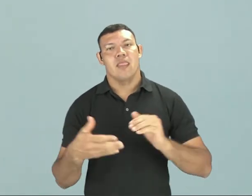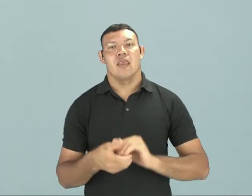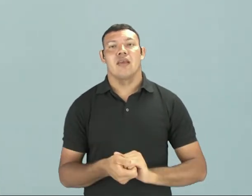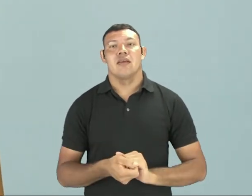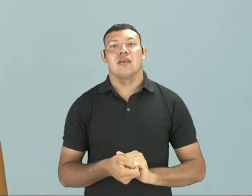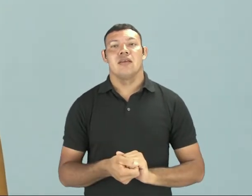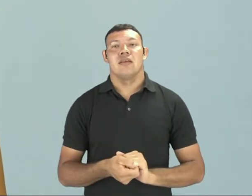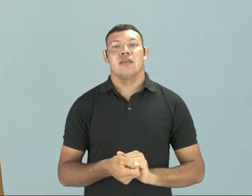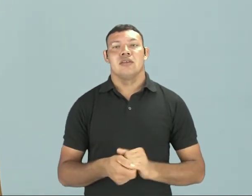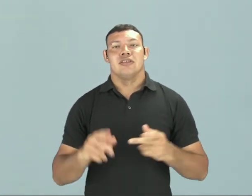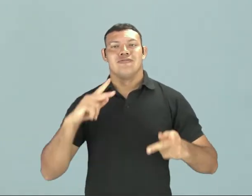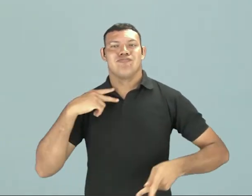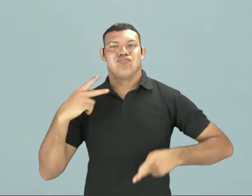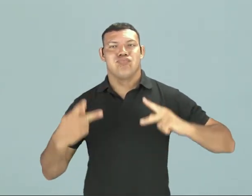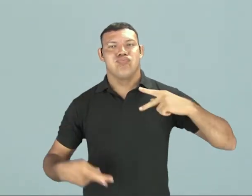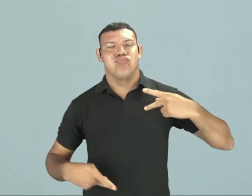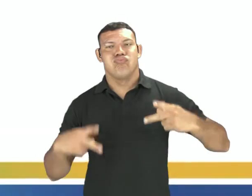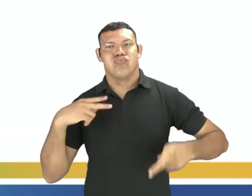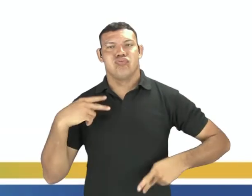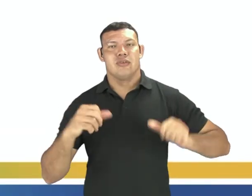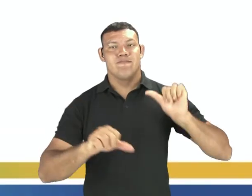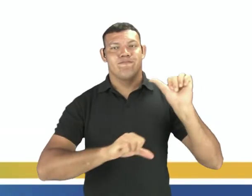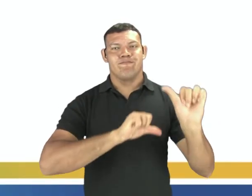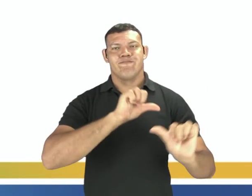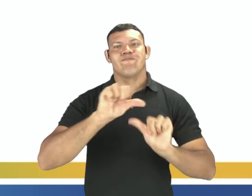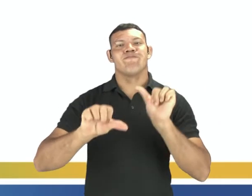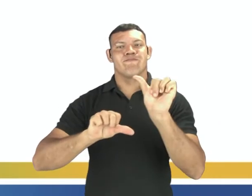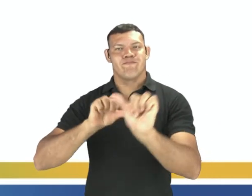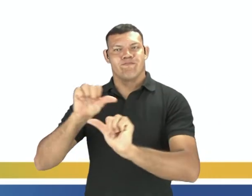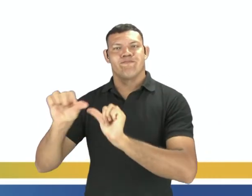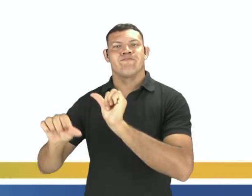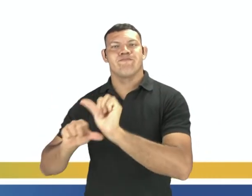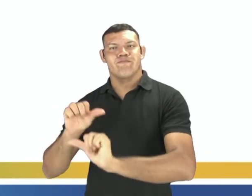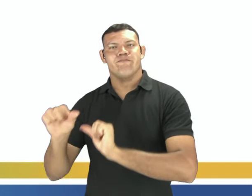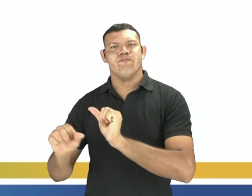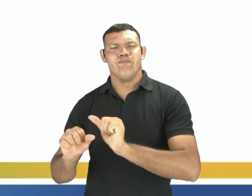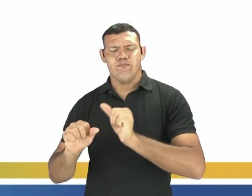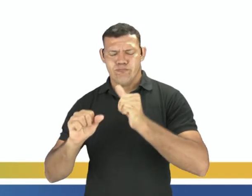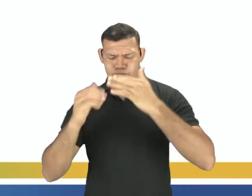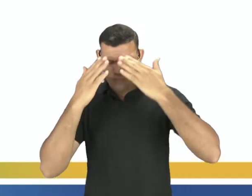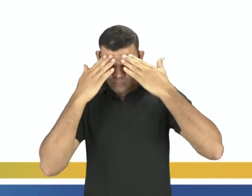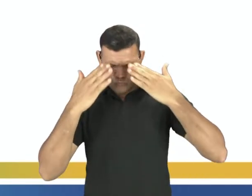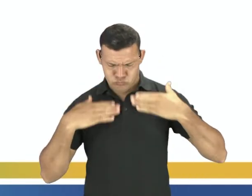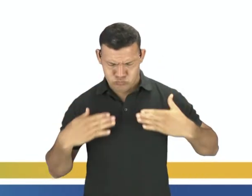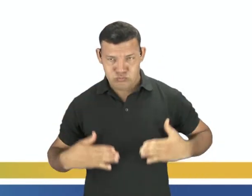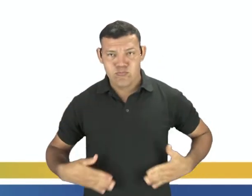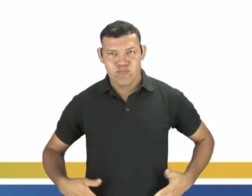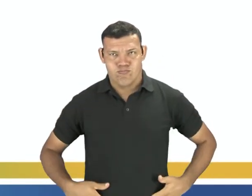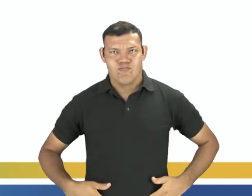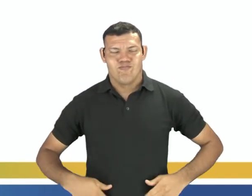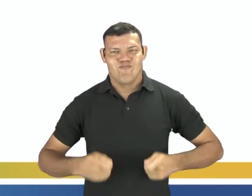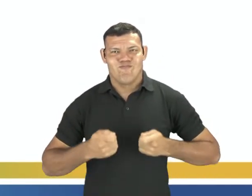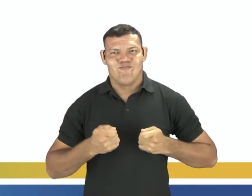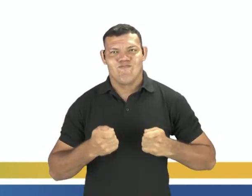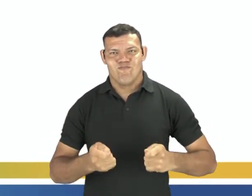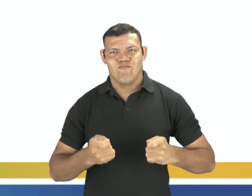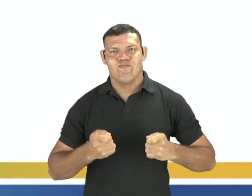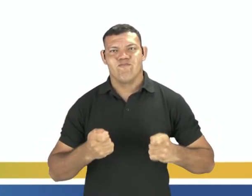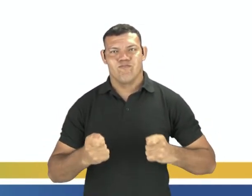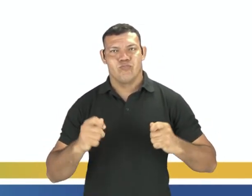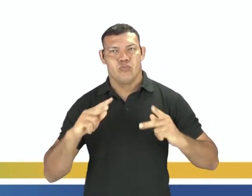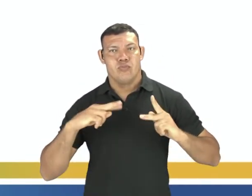as mudanças hormonais na adolescência. As mudanças físicas da puberdade, elas são controladas por